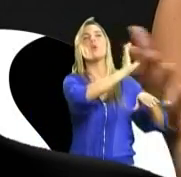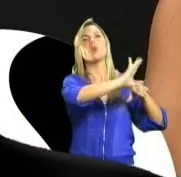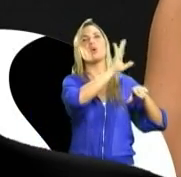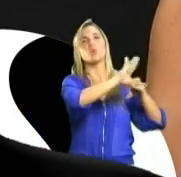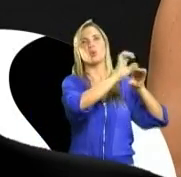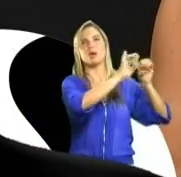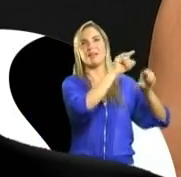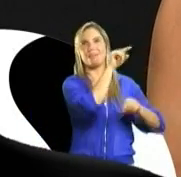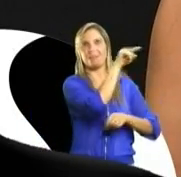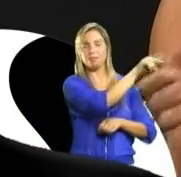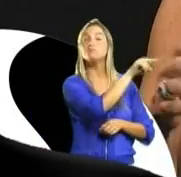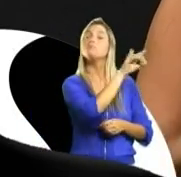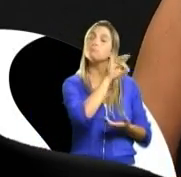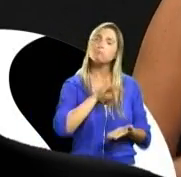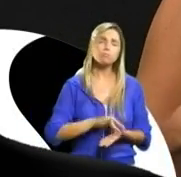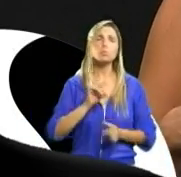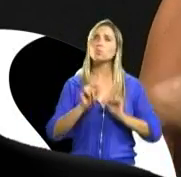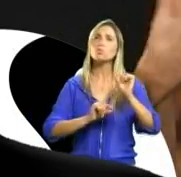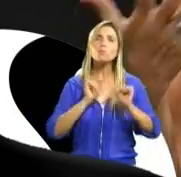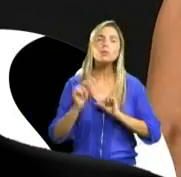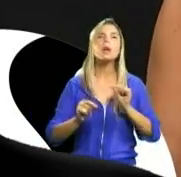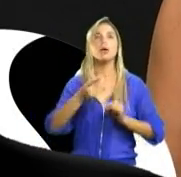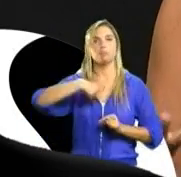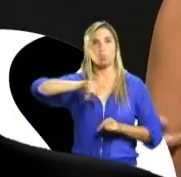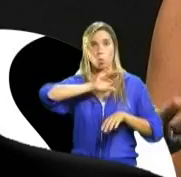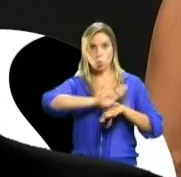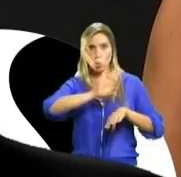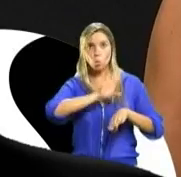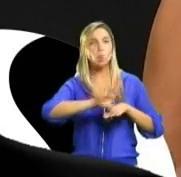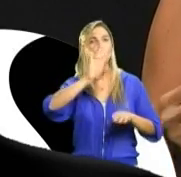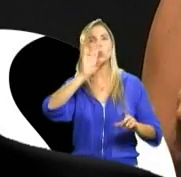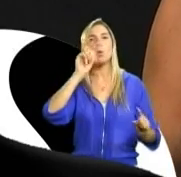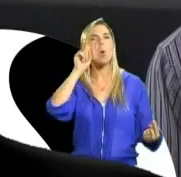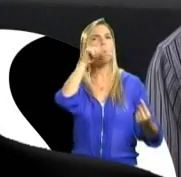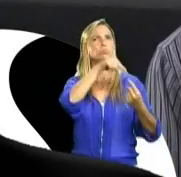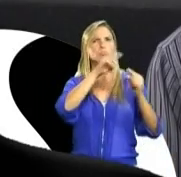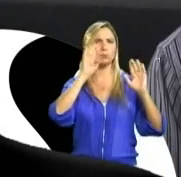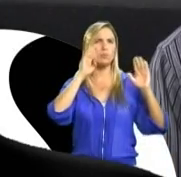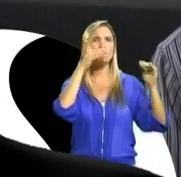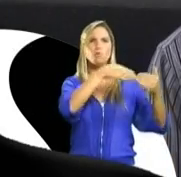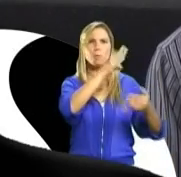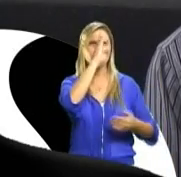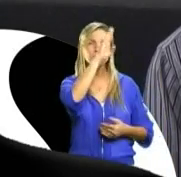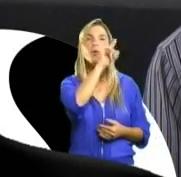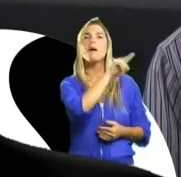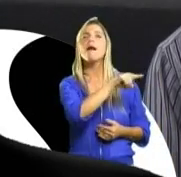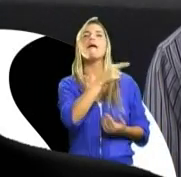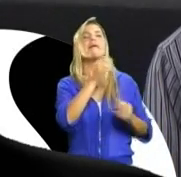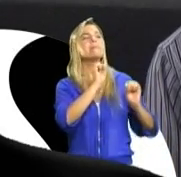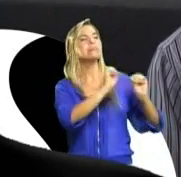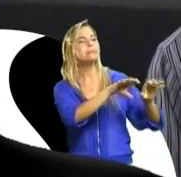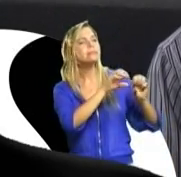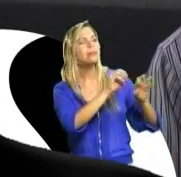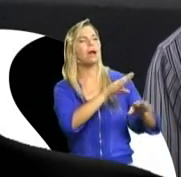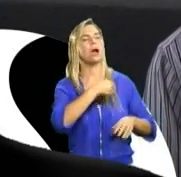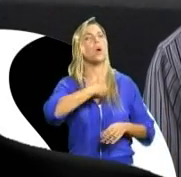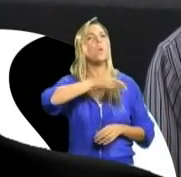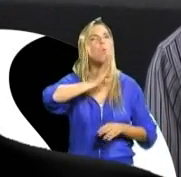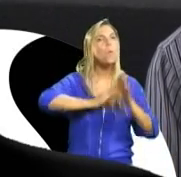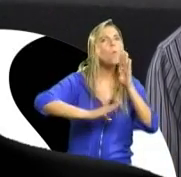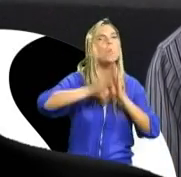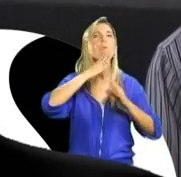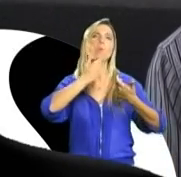que tem essa lógica de levar não só o conhecimento, mas também, principalmente,